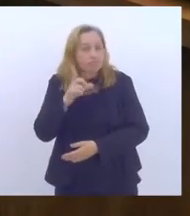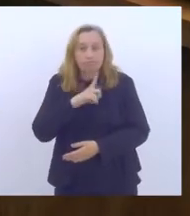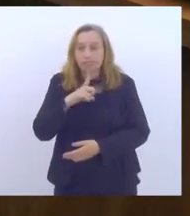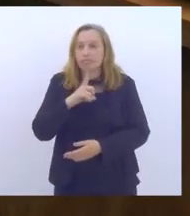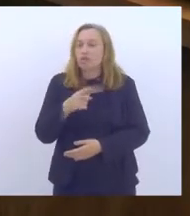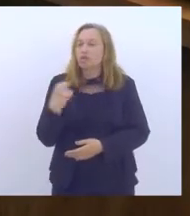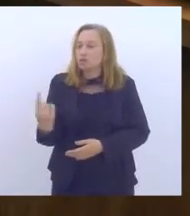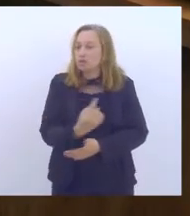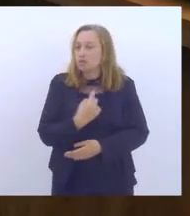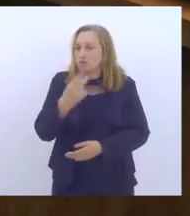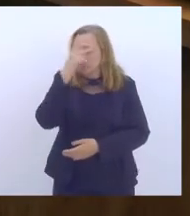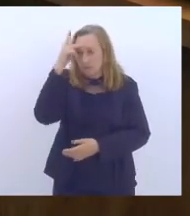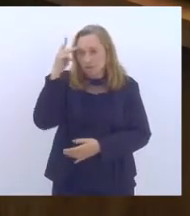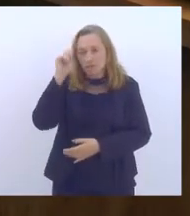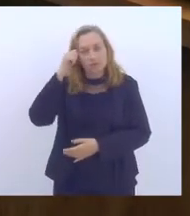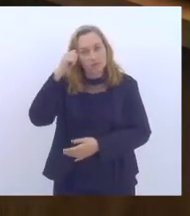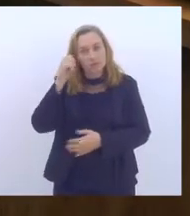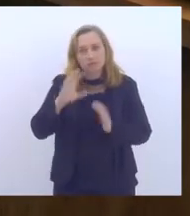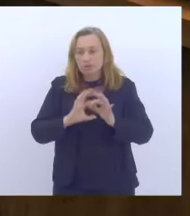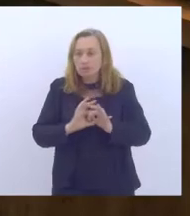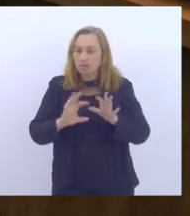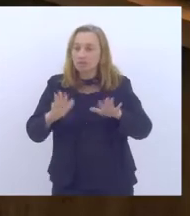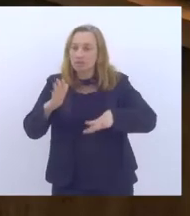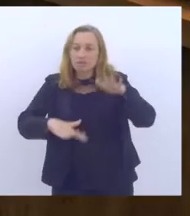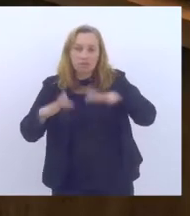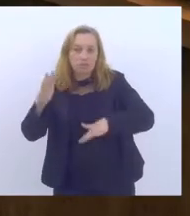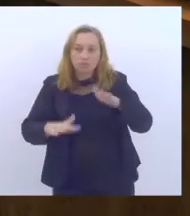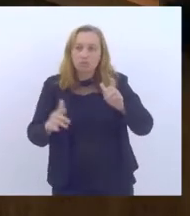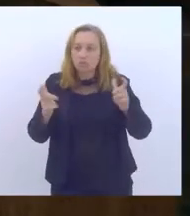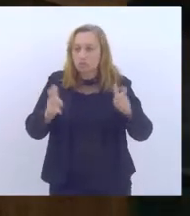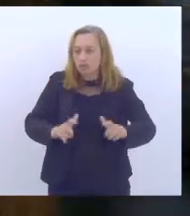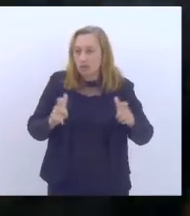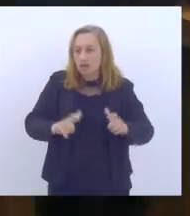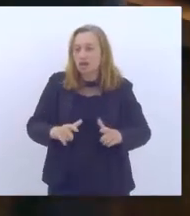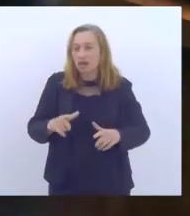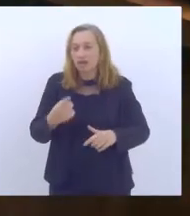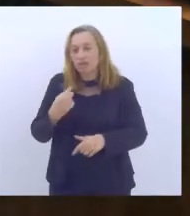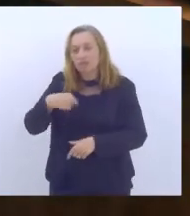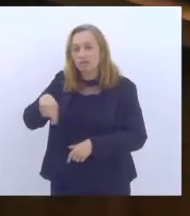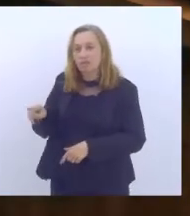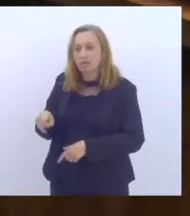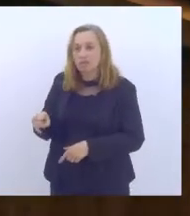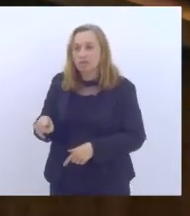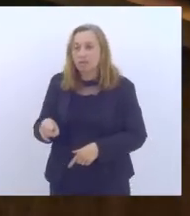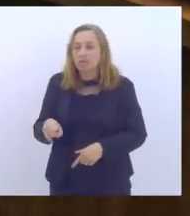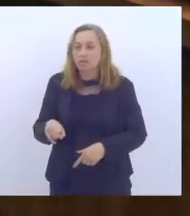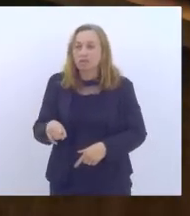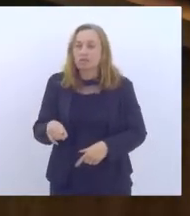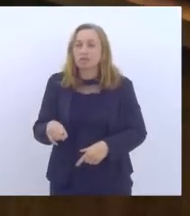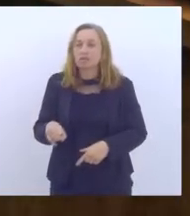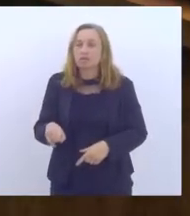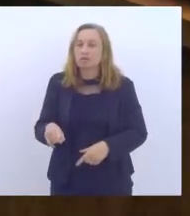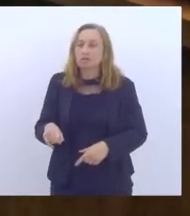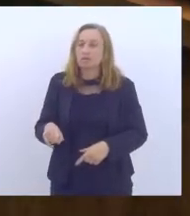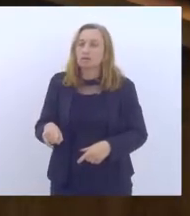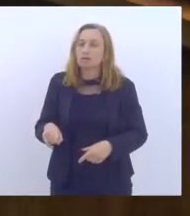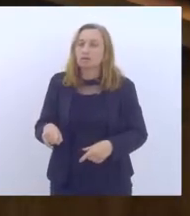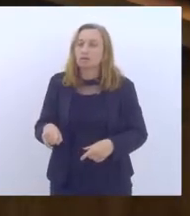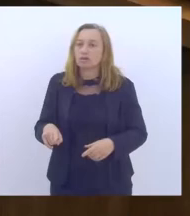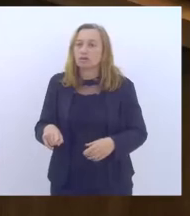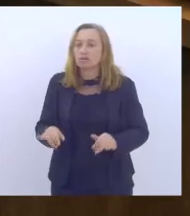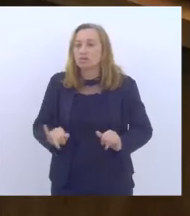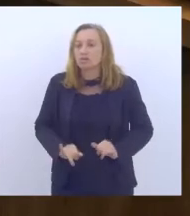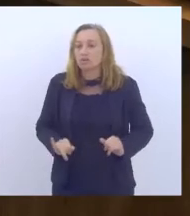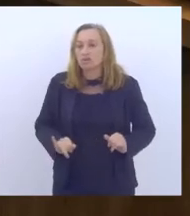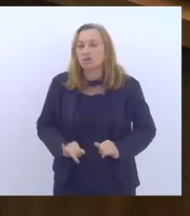nós pessoas negras independente dos lugares que ocupamos somos Alvo do racismo cotidianamente